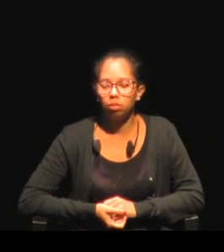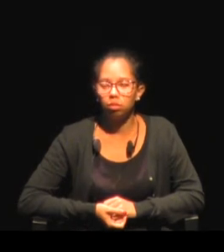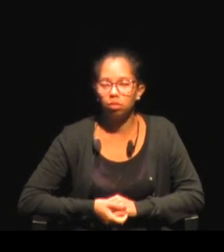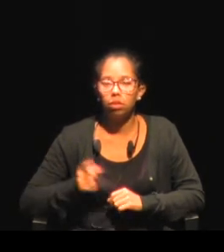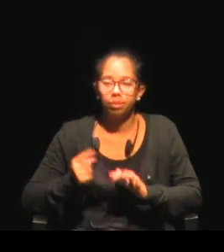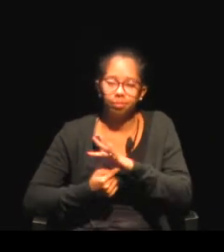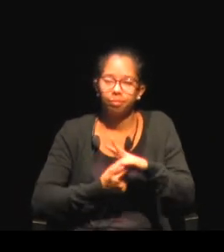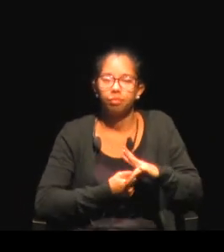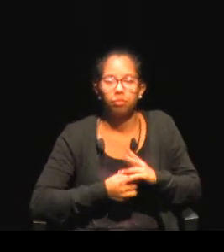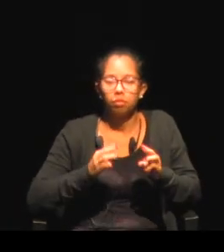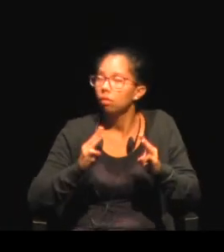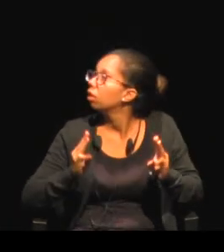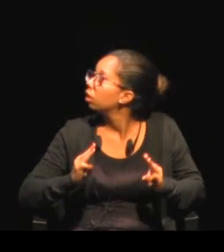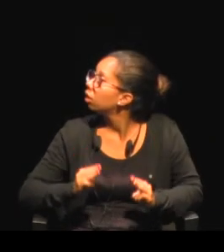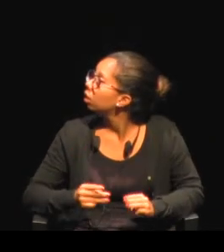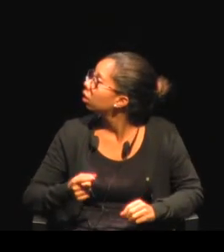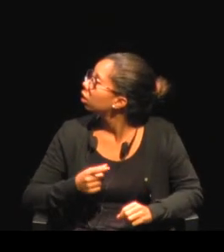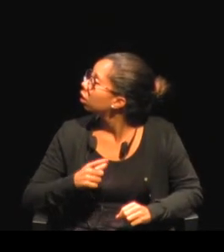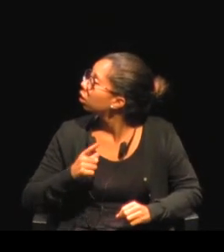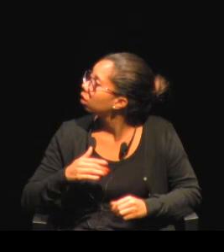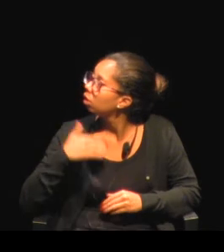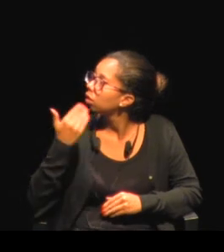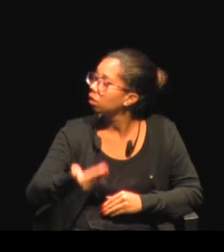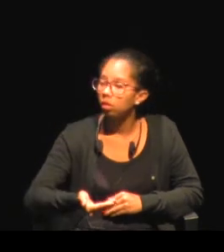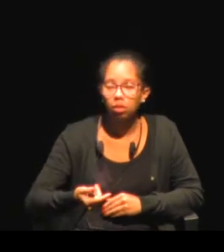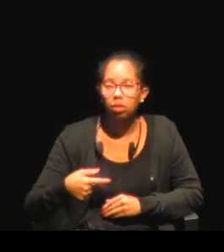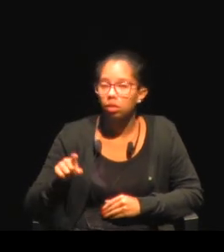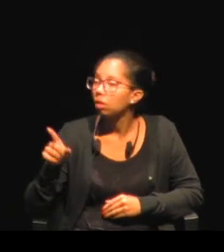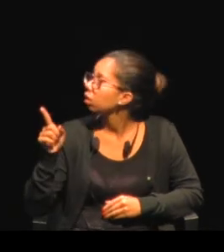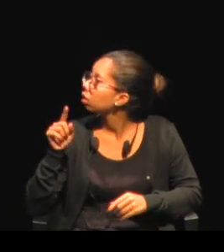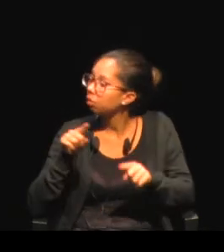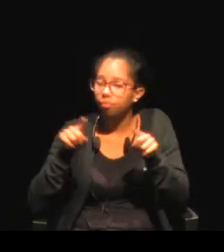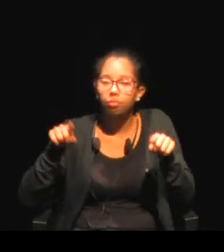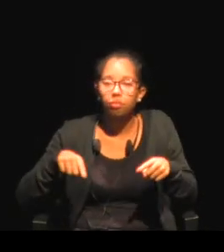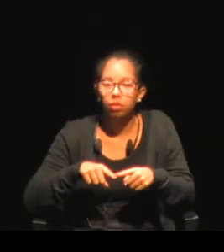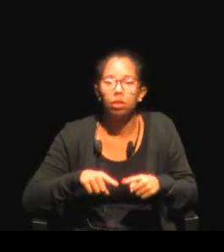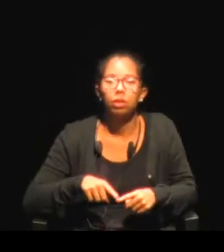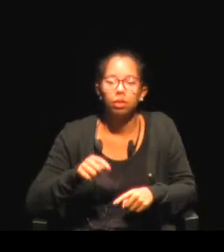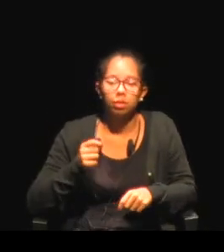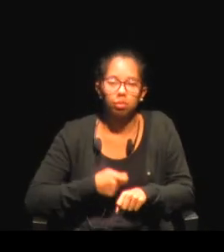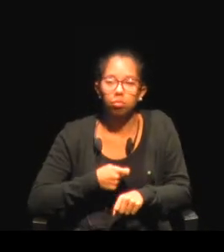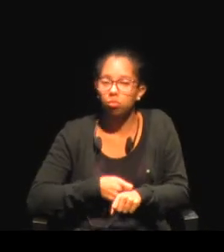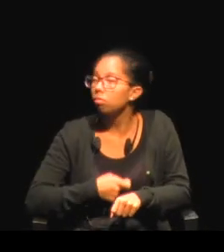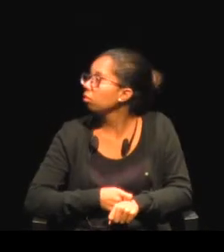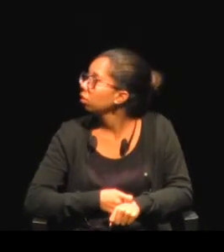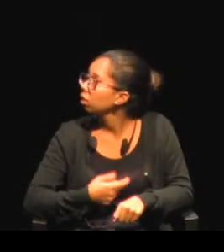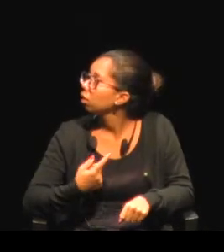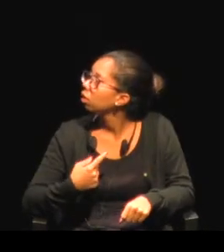comprou esses terrenos mais recentemente aqui para destruir algumas casas que estavam aqui na frente, justamente